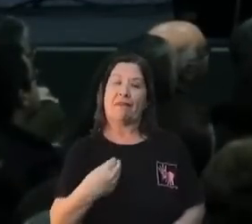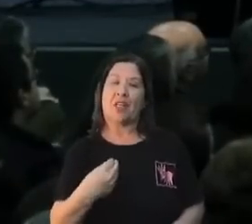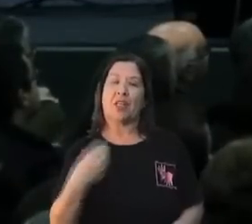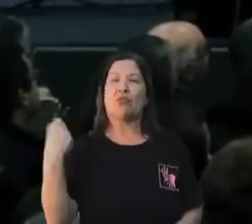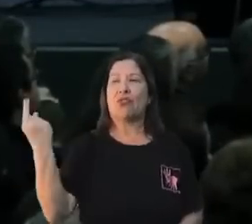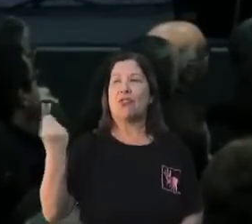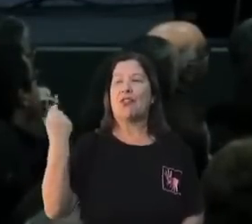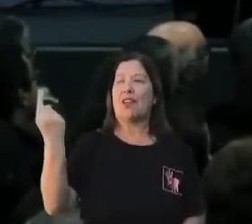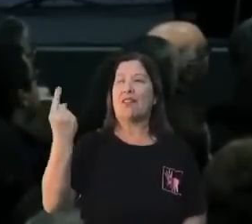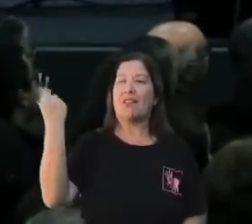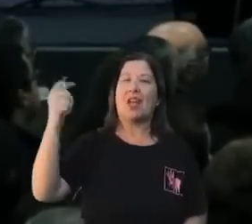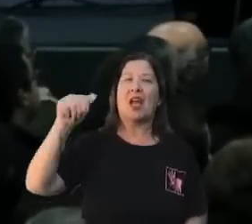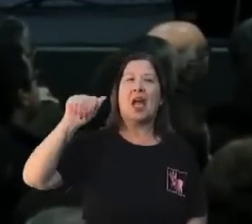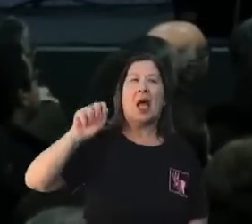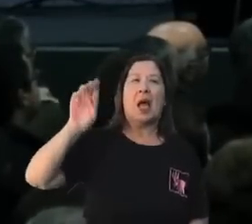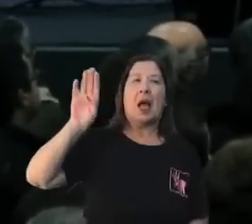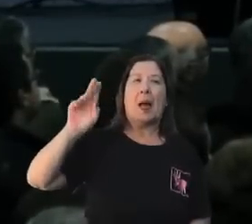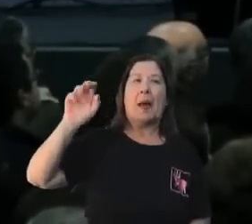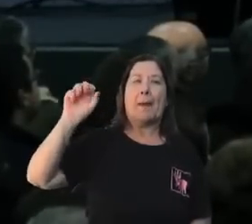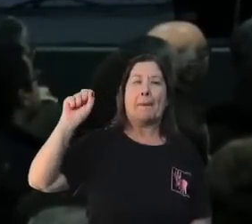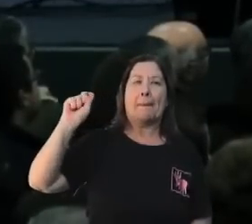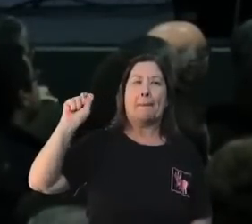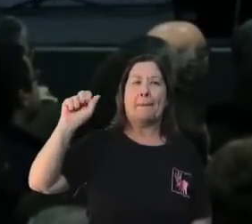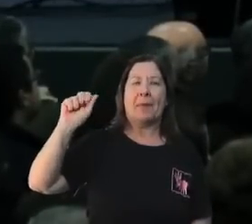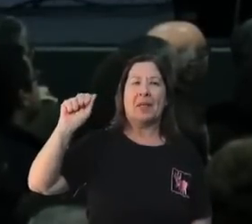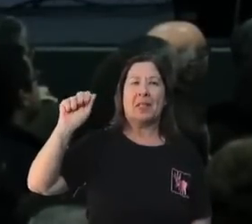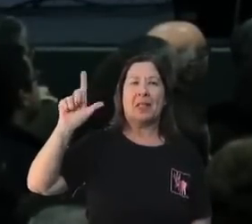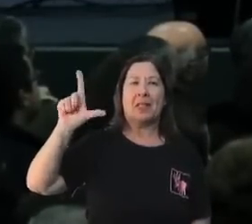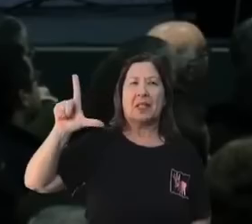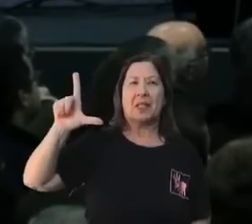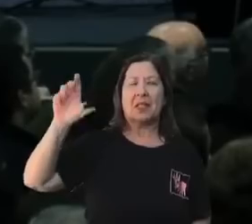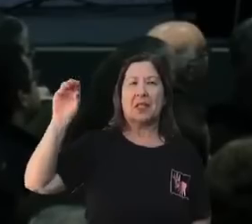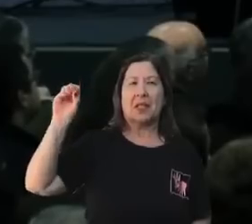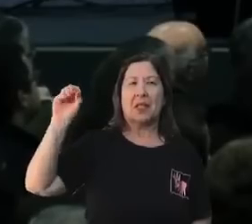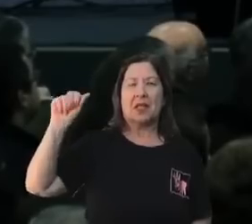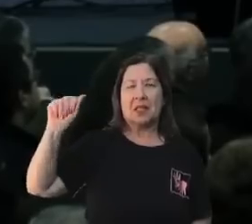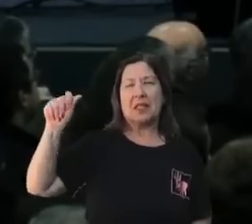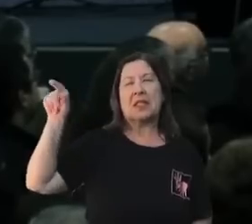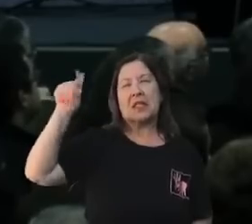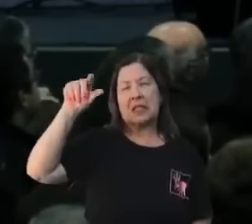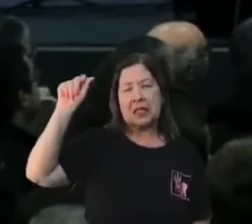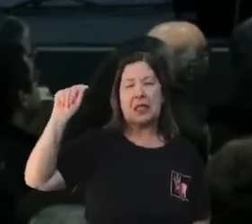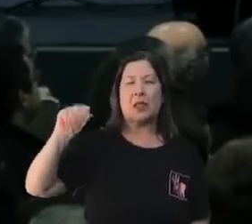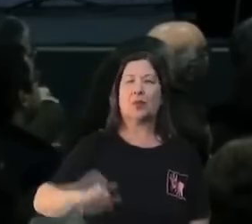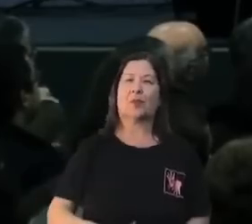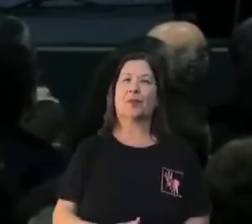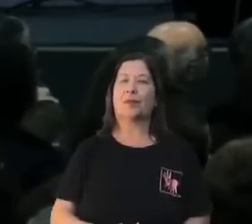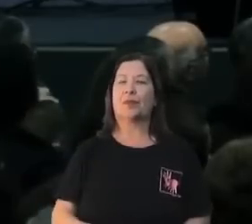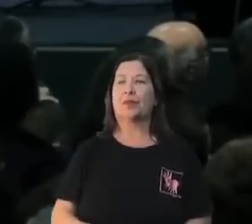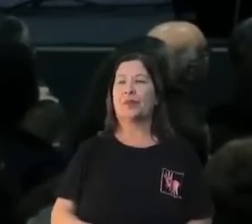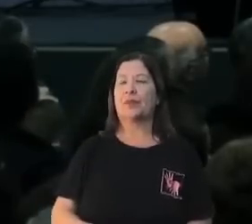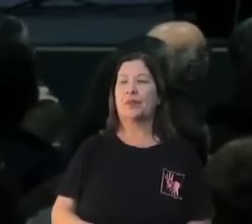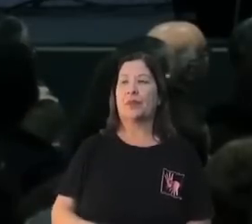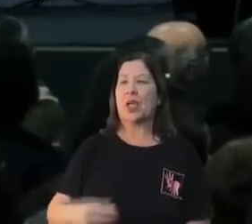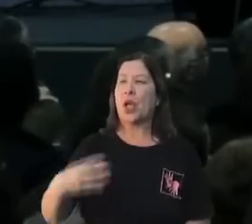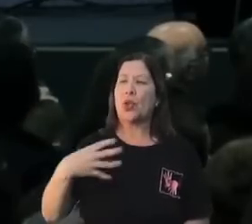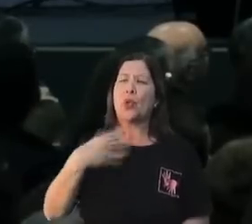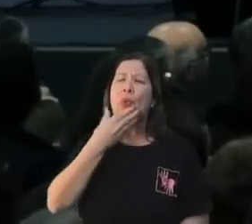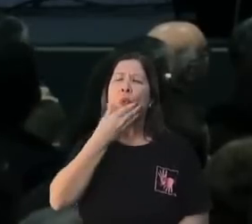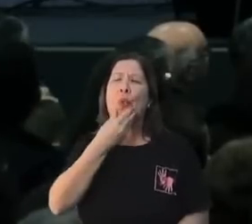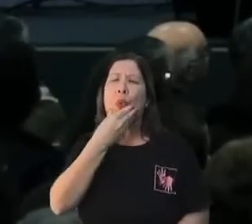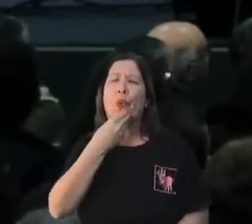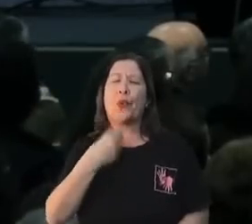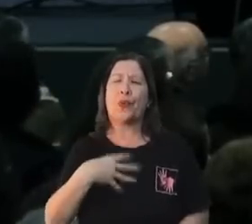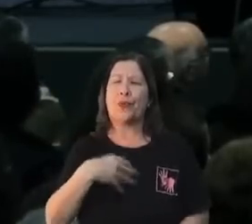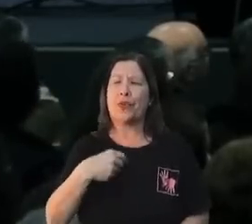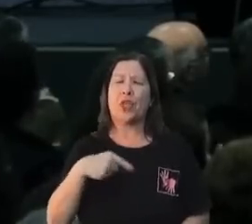11 anos. 11 anos. Um dia Absalão disse para o pai assim, papai, se o senhor tem alguma coisa contra